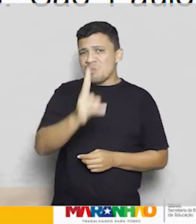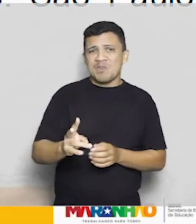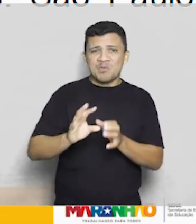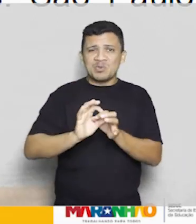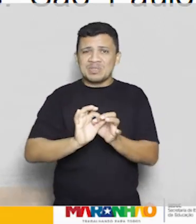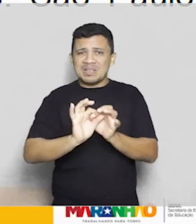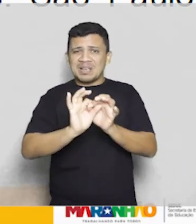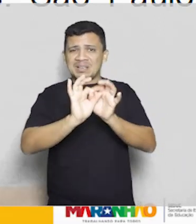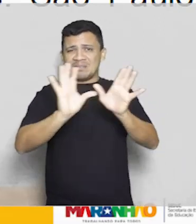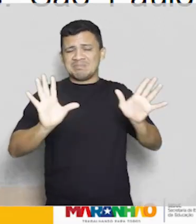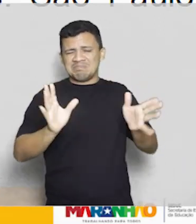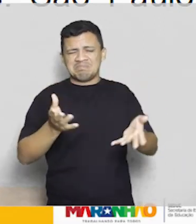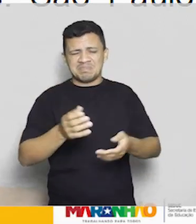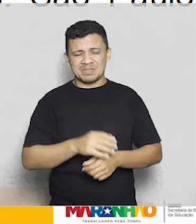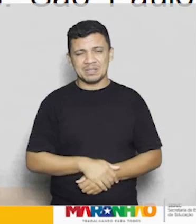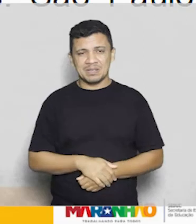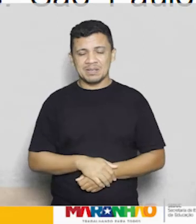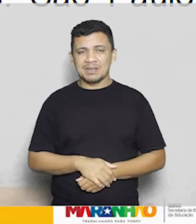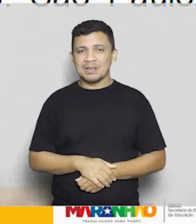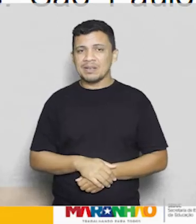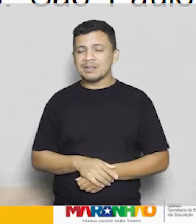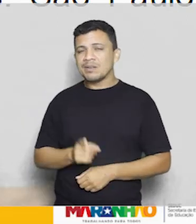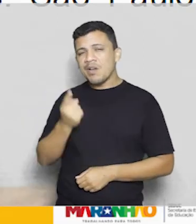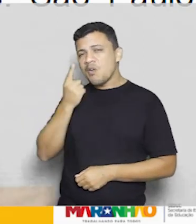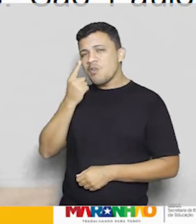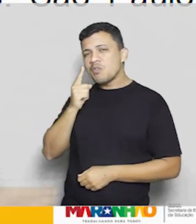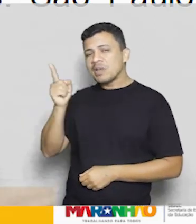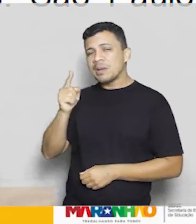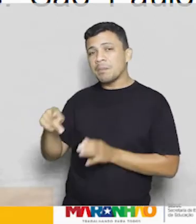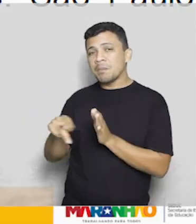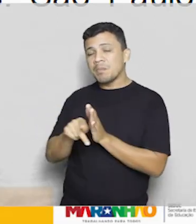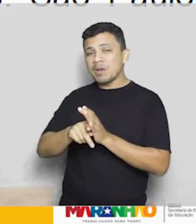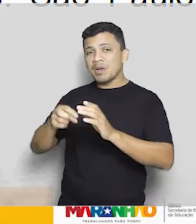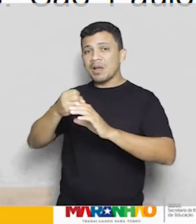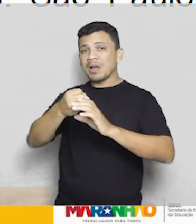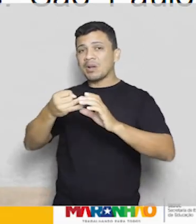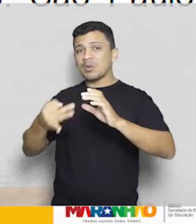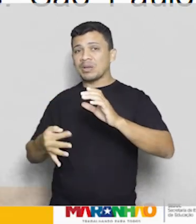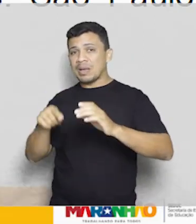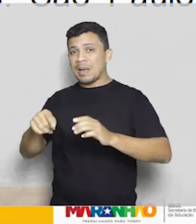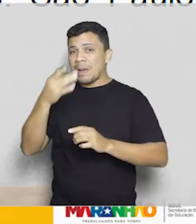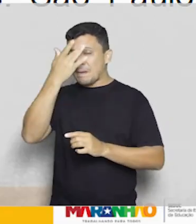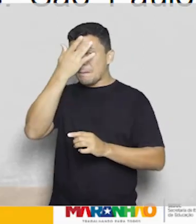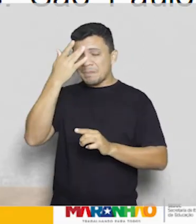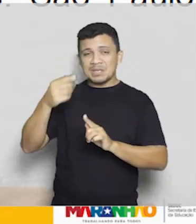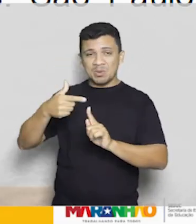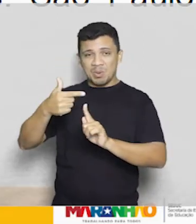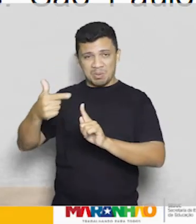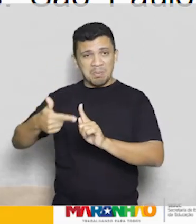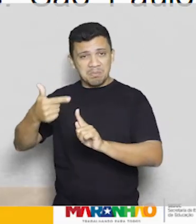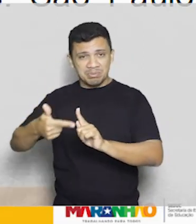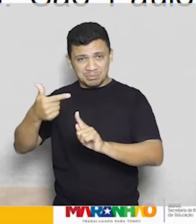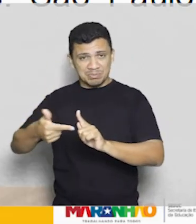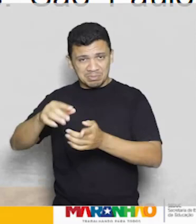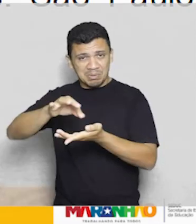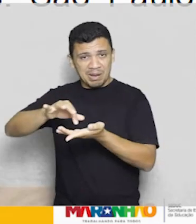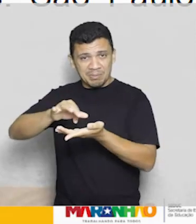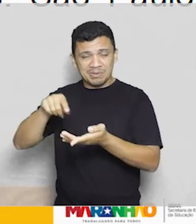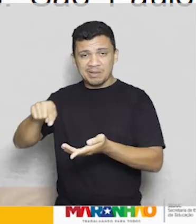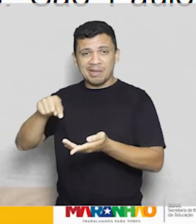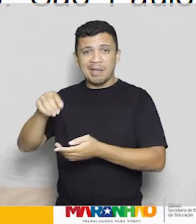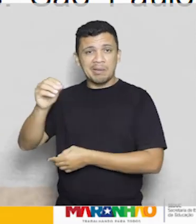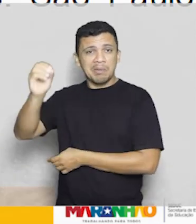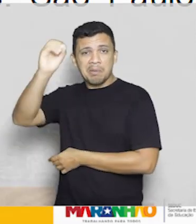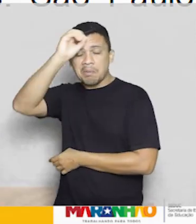produtor. Esse final, ele caracteriza o processo de alienação da produção no capitalismo, porque o trabalhador